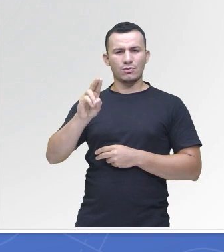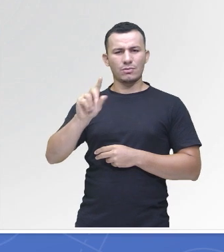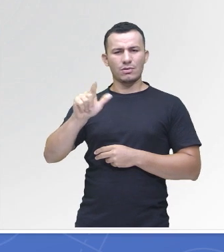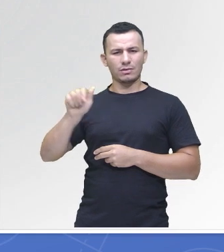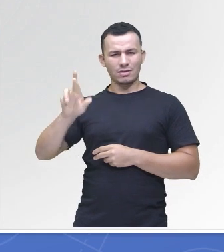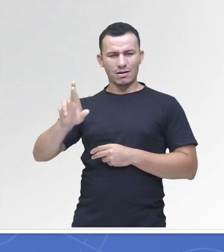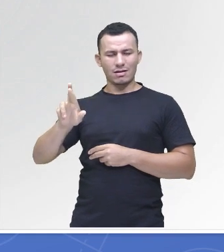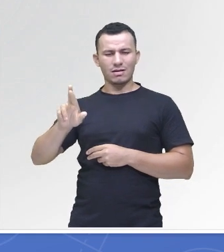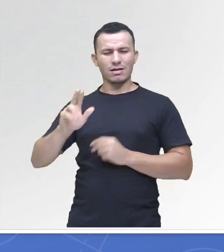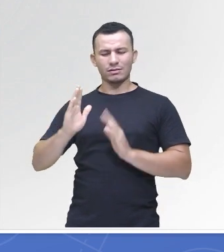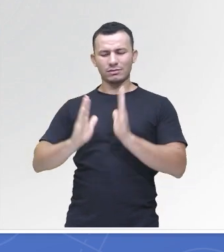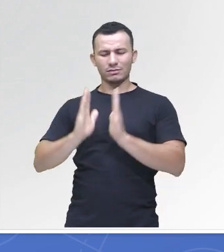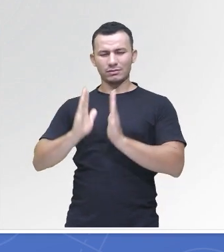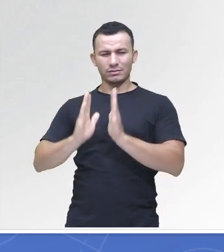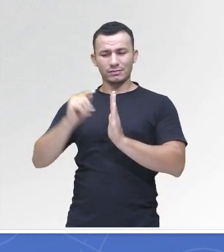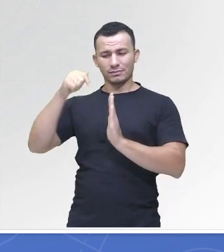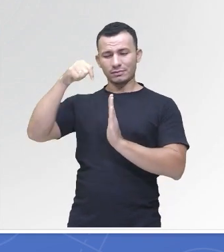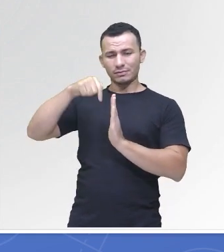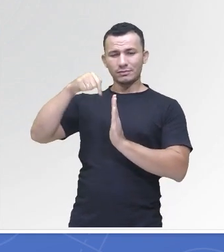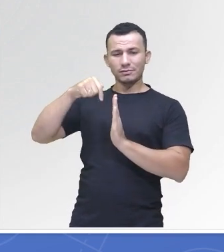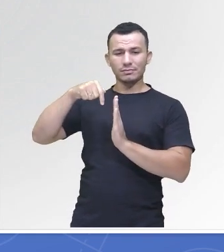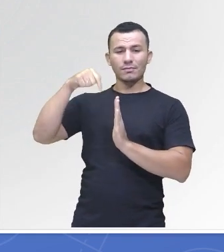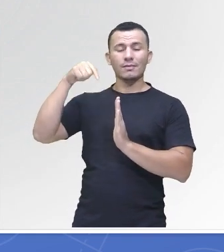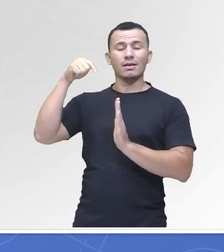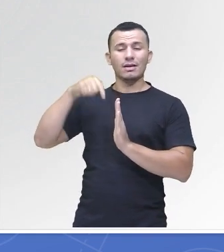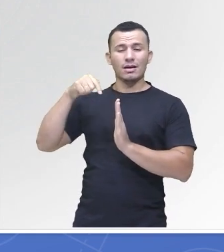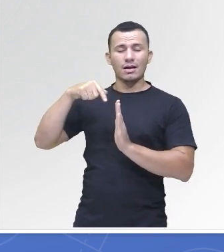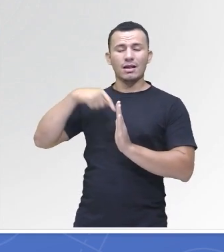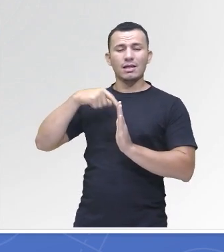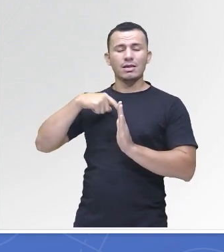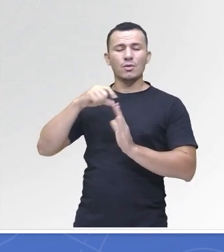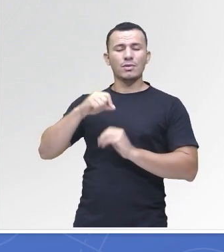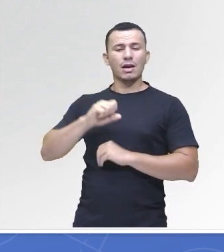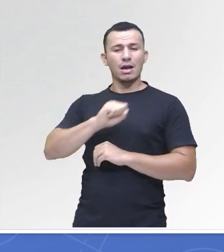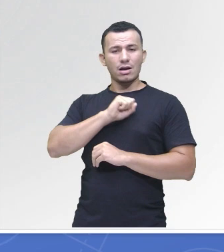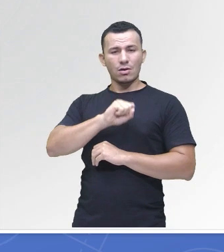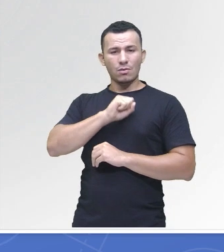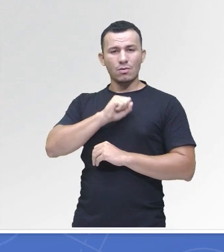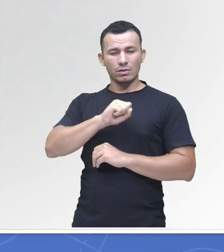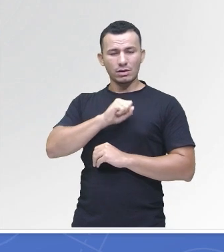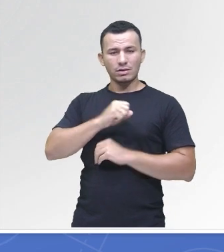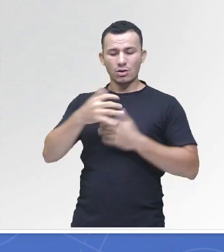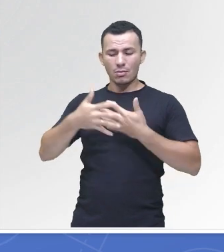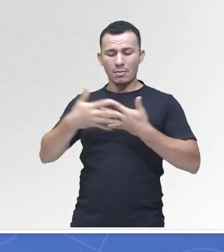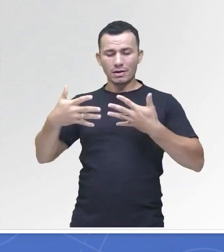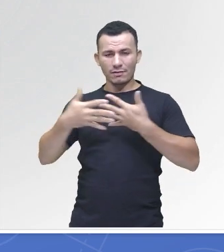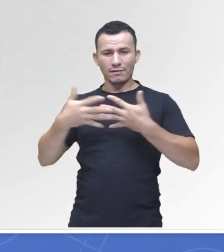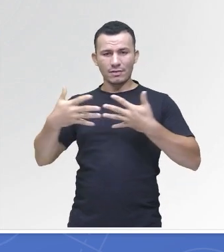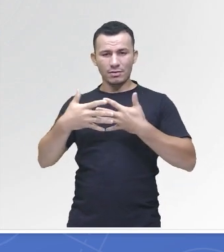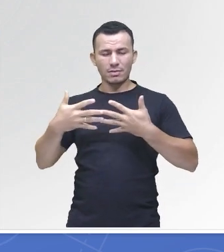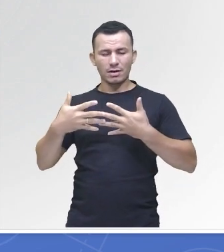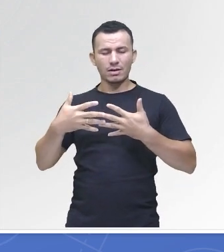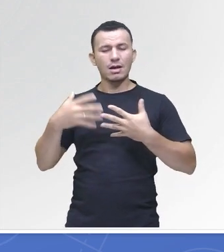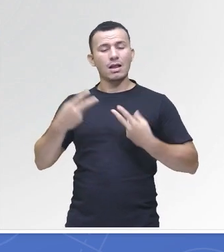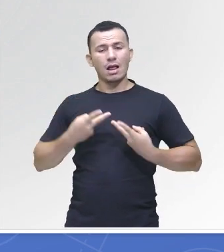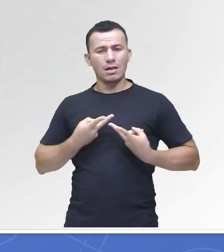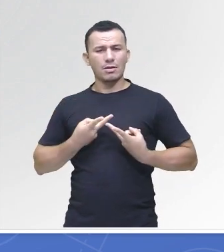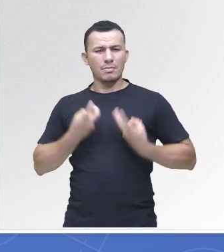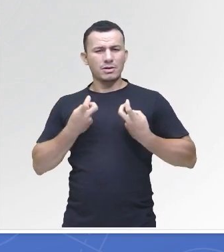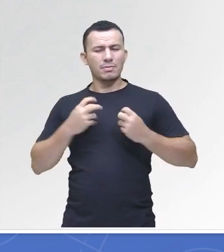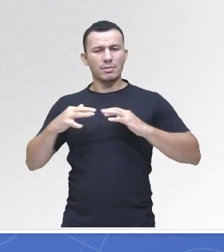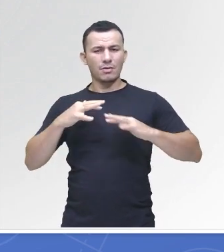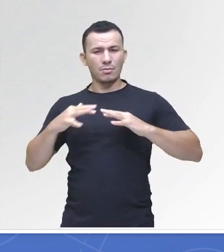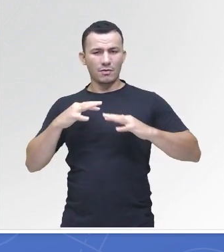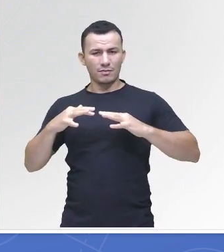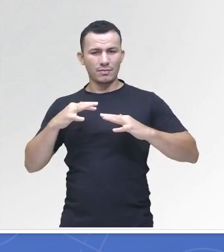aqui no meio. E aí ele transmite a contração para as fibras condutoras que vai determinar aquele movimento